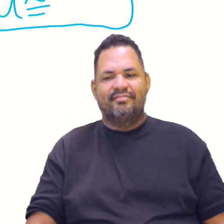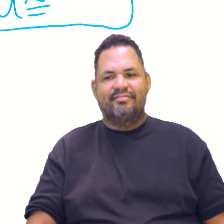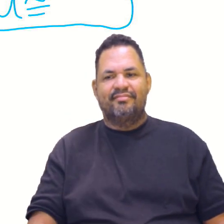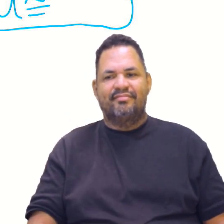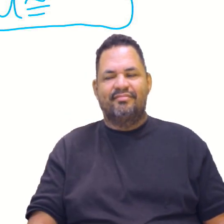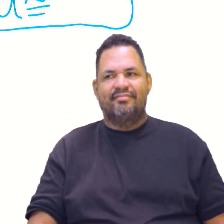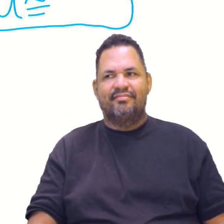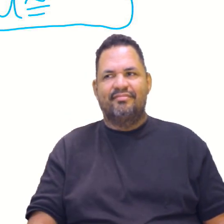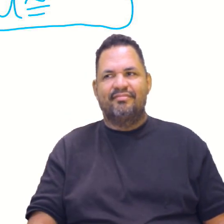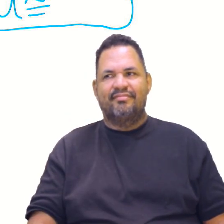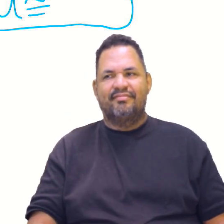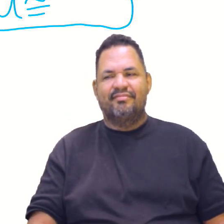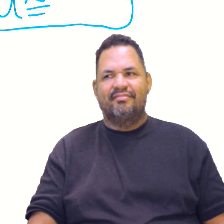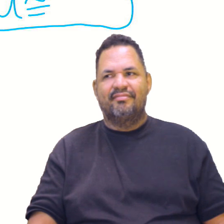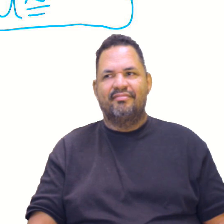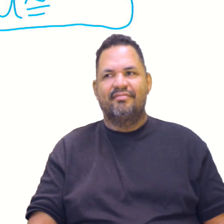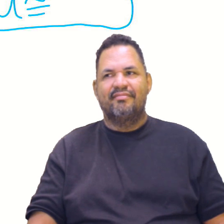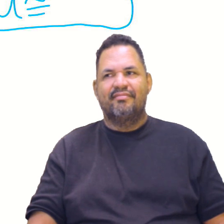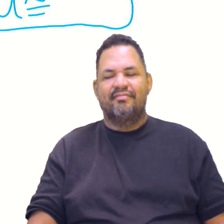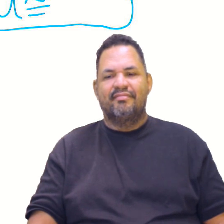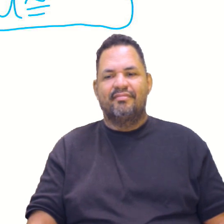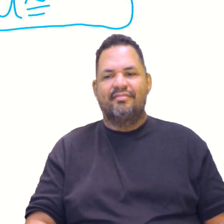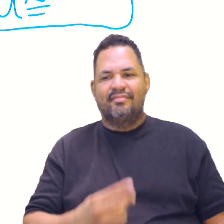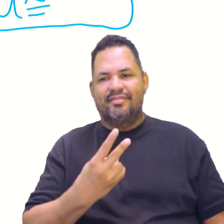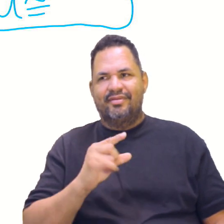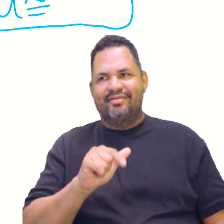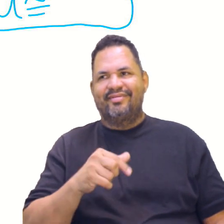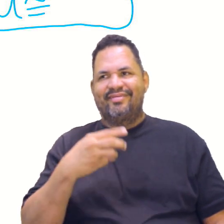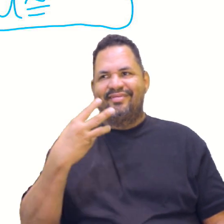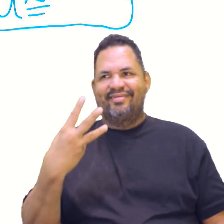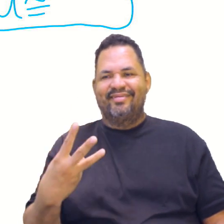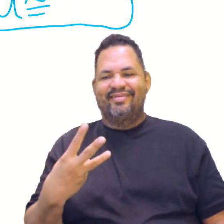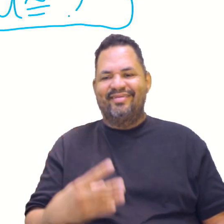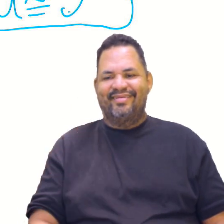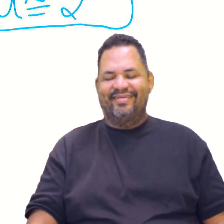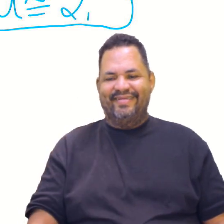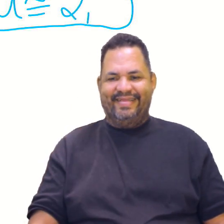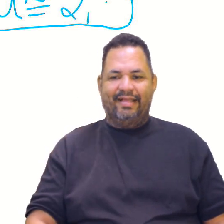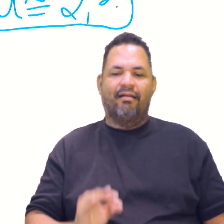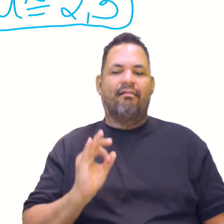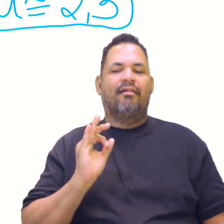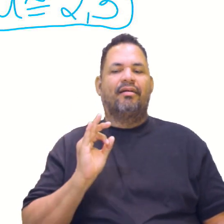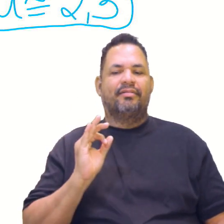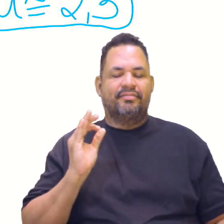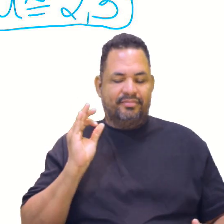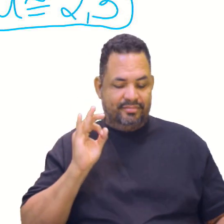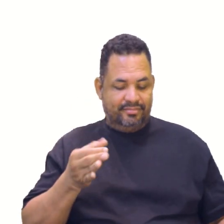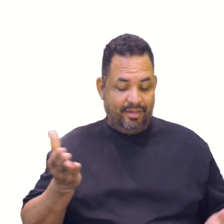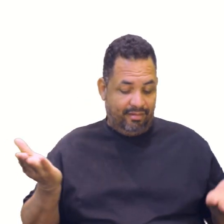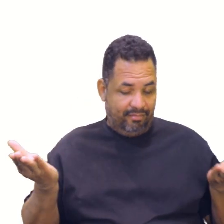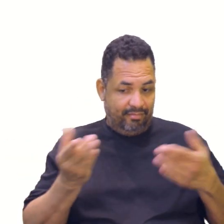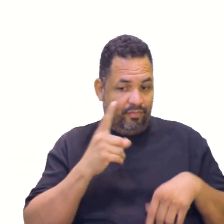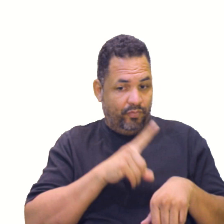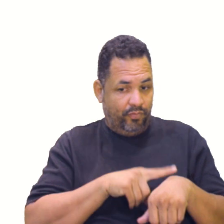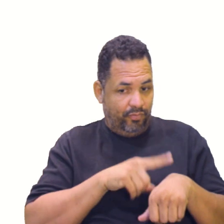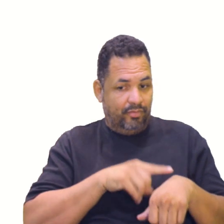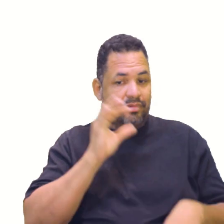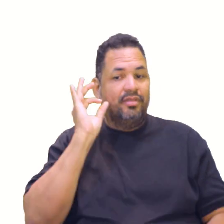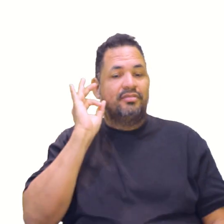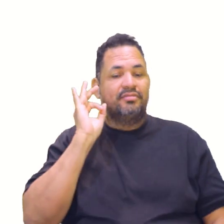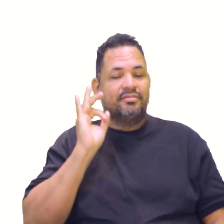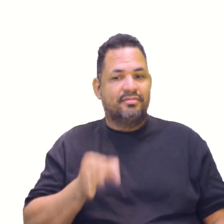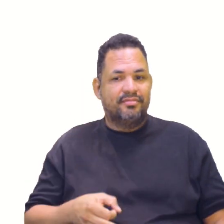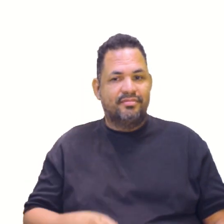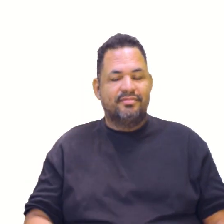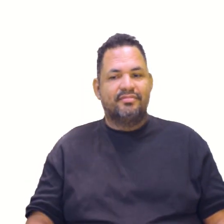2,2, vamos organizar aqui. 2,3. 2,3. Agora sim. Tá Beleza, vendo? porque aqui, agora